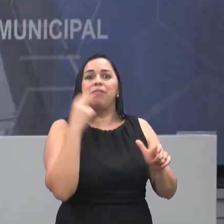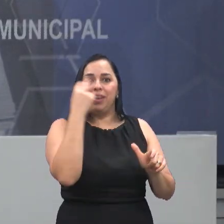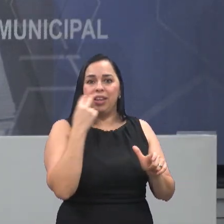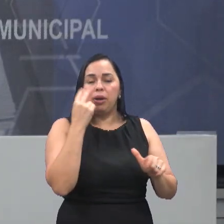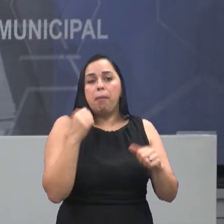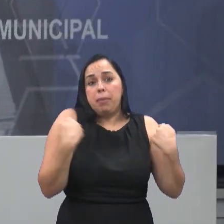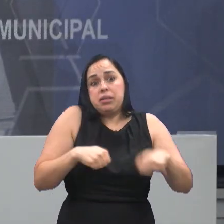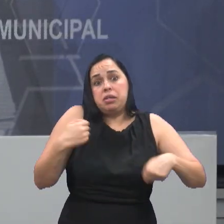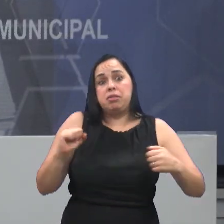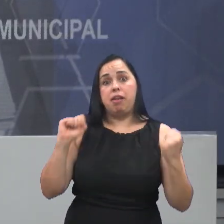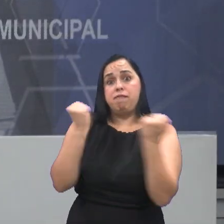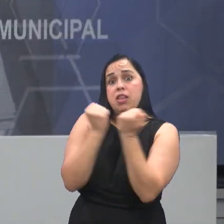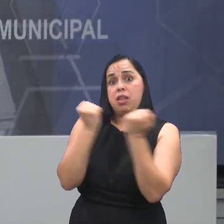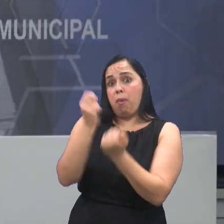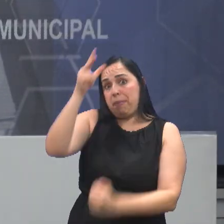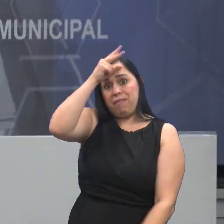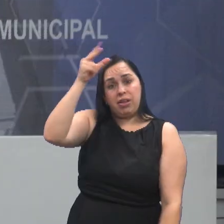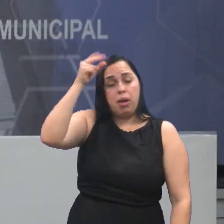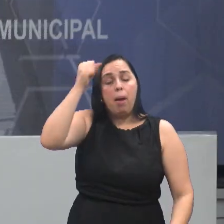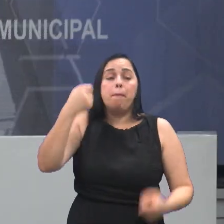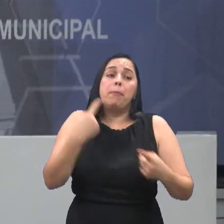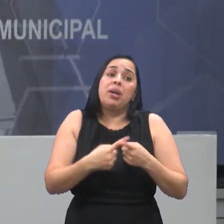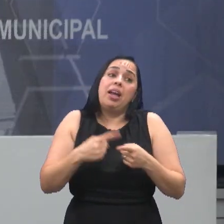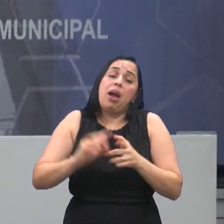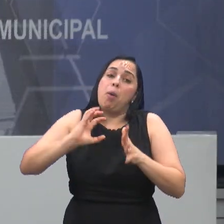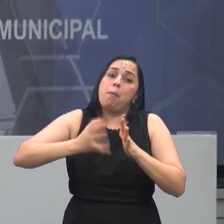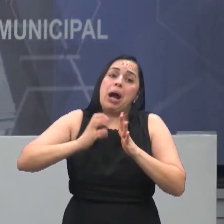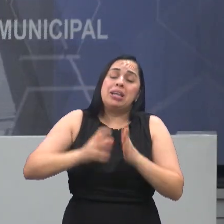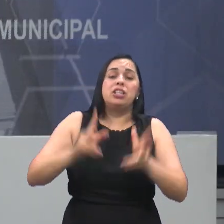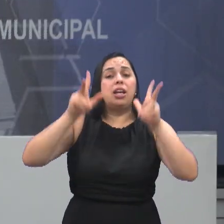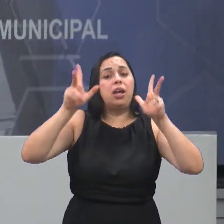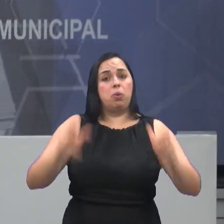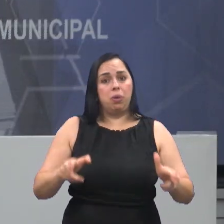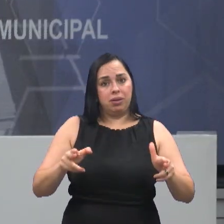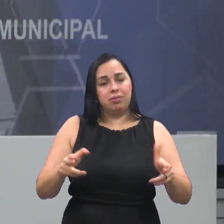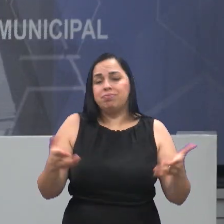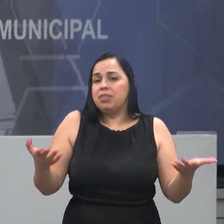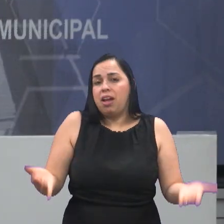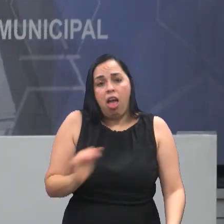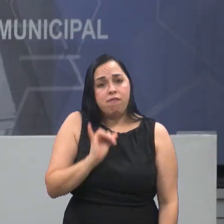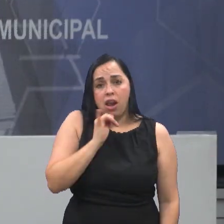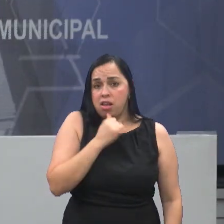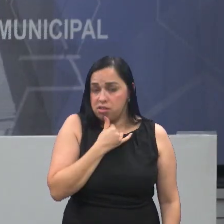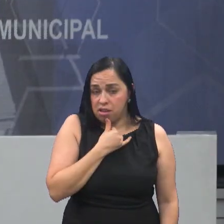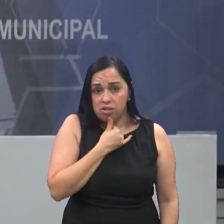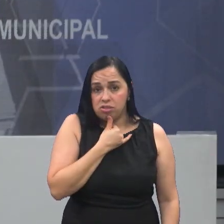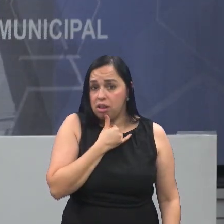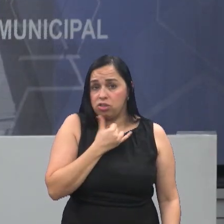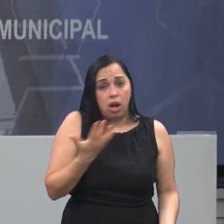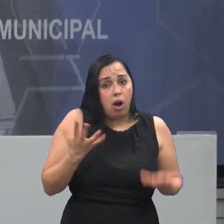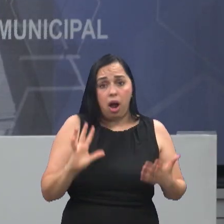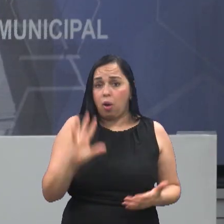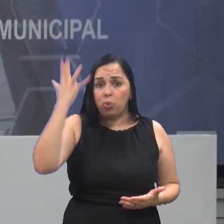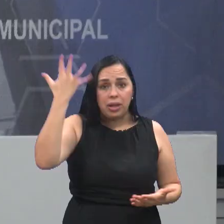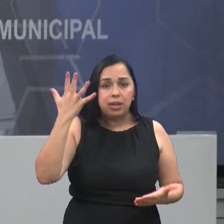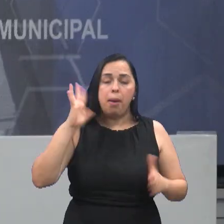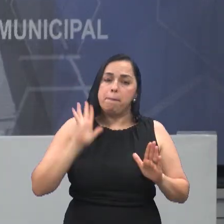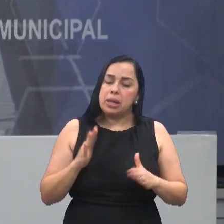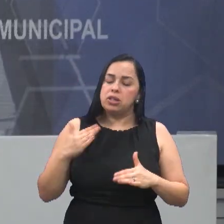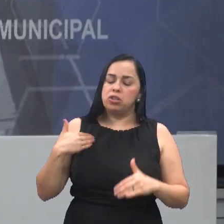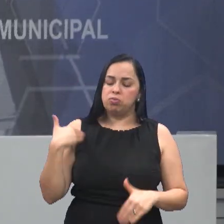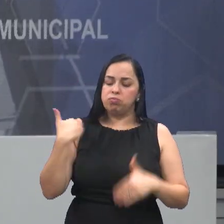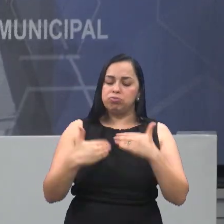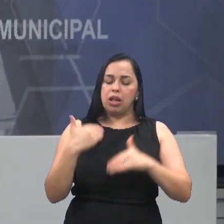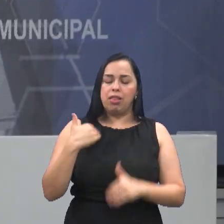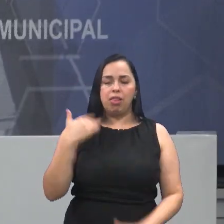partido. Né? Infelizmente, a política se dá dessa maneira, mas quando a gente amadurece, a gente corrige esse procedimento. E a gente fala assim,